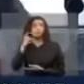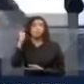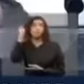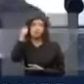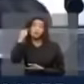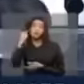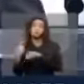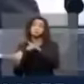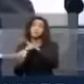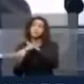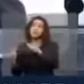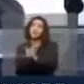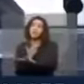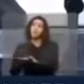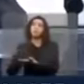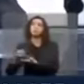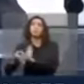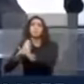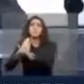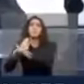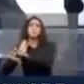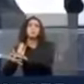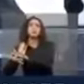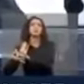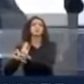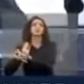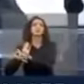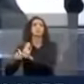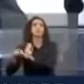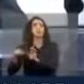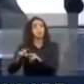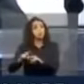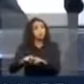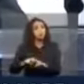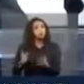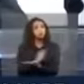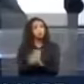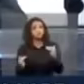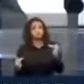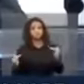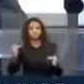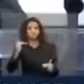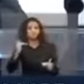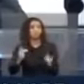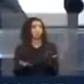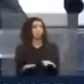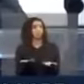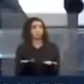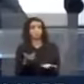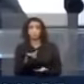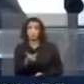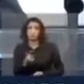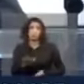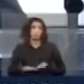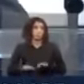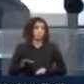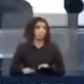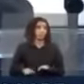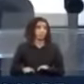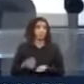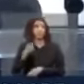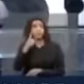de ideologias e assim emitir juízos valorativos a fim de atender aspirações